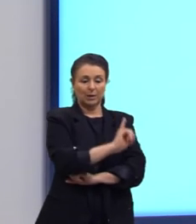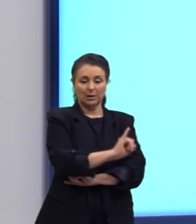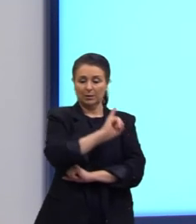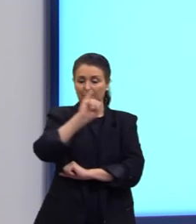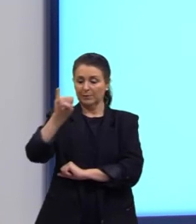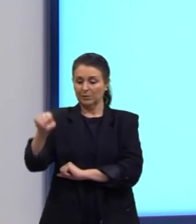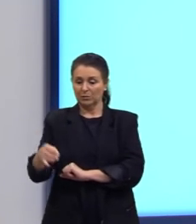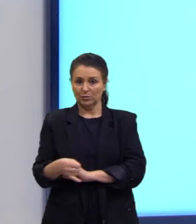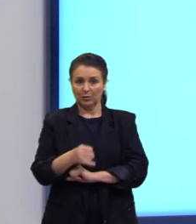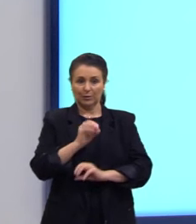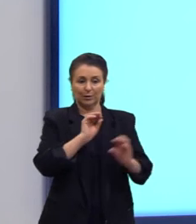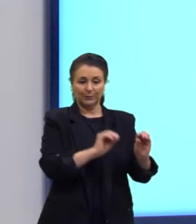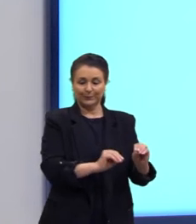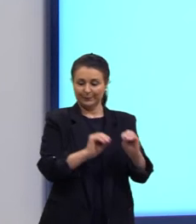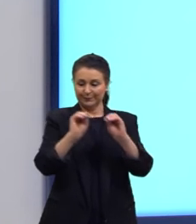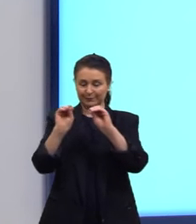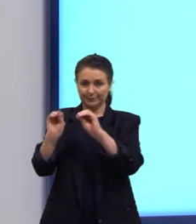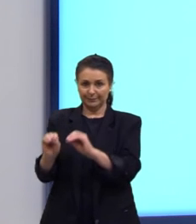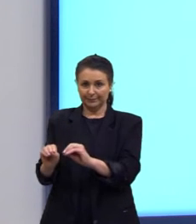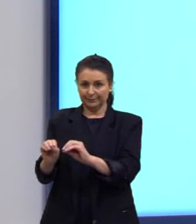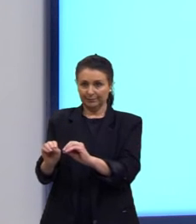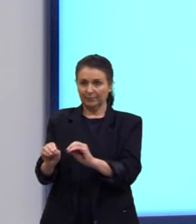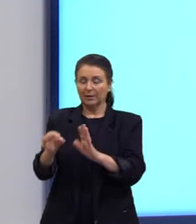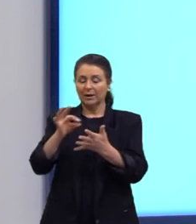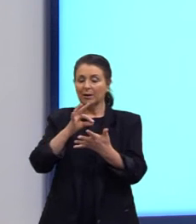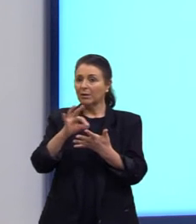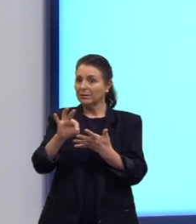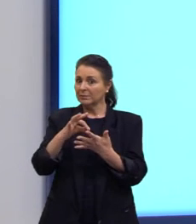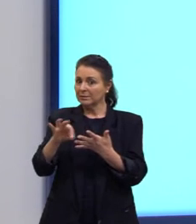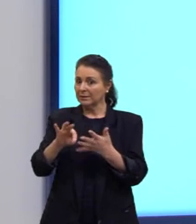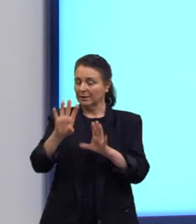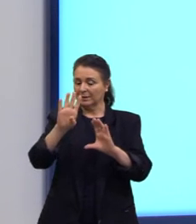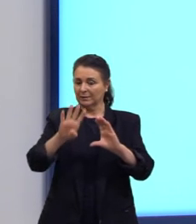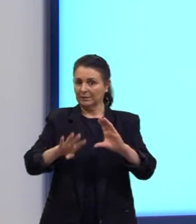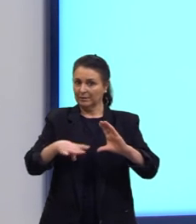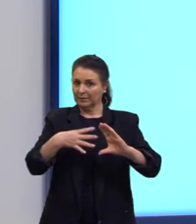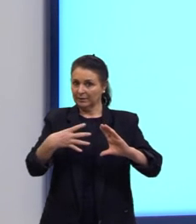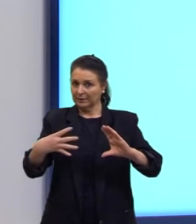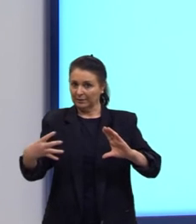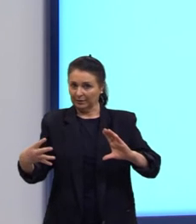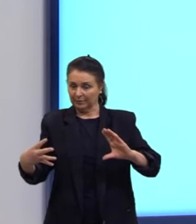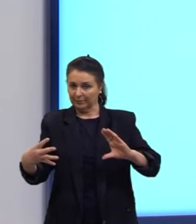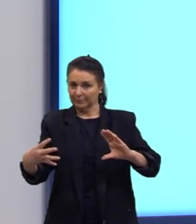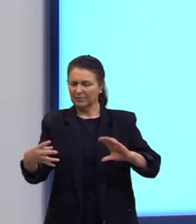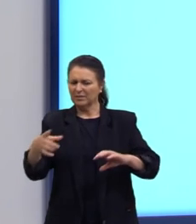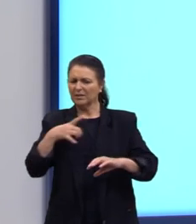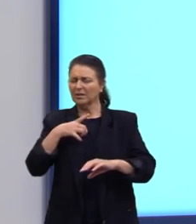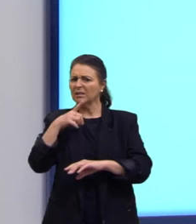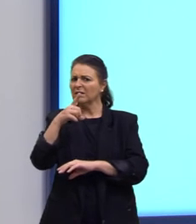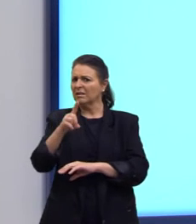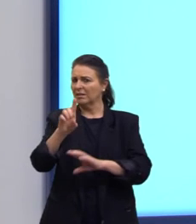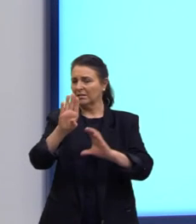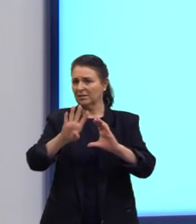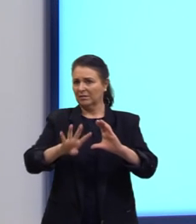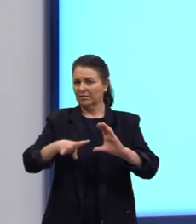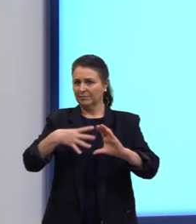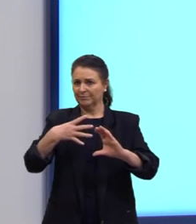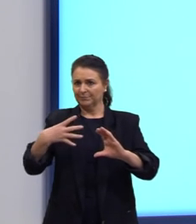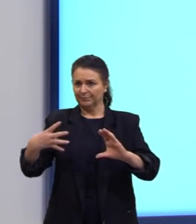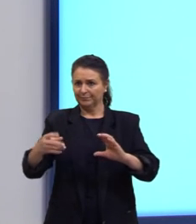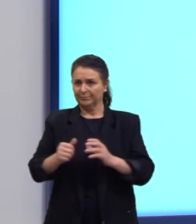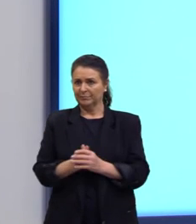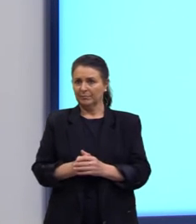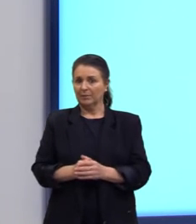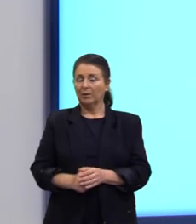J então aqui eu destaquei a nossa Matriz o que que nós temos nessa Matriz gente nós temos